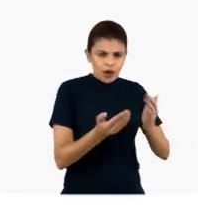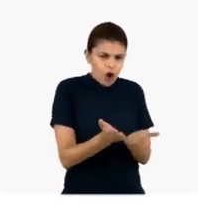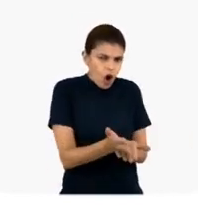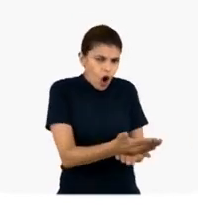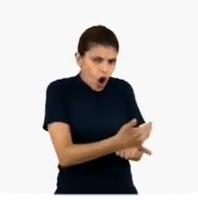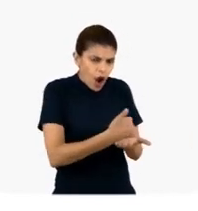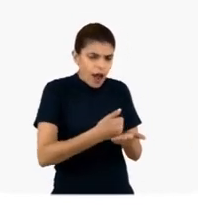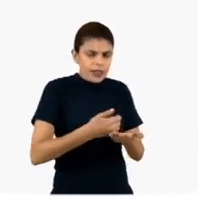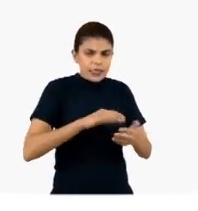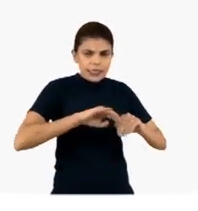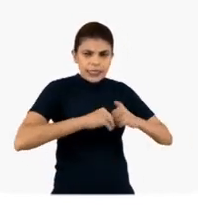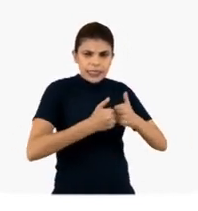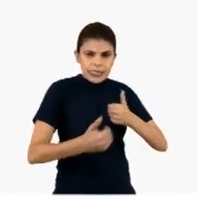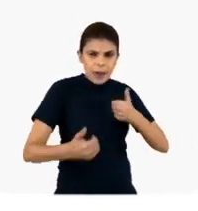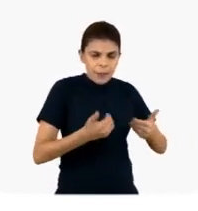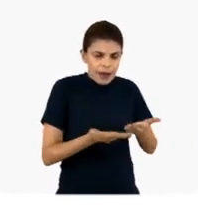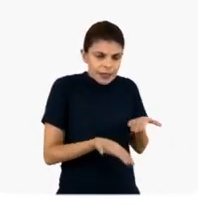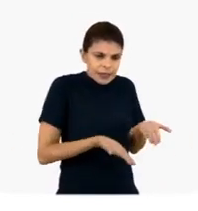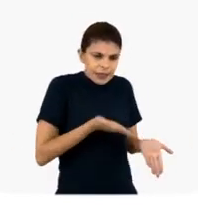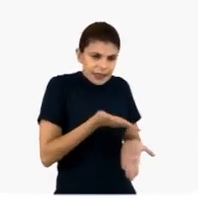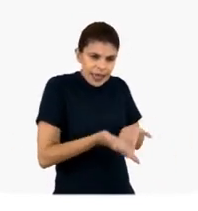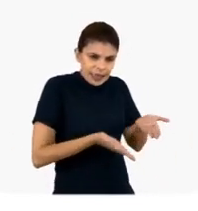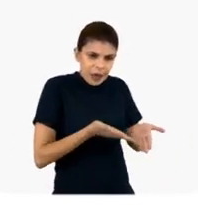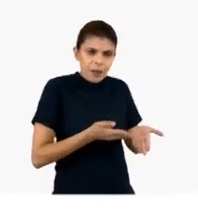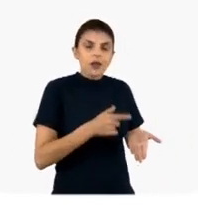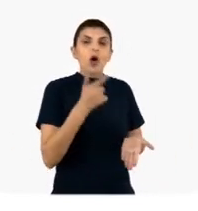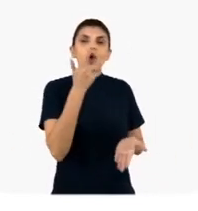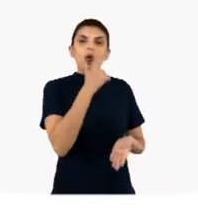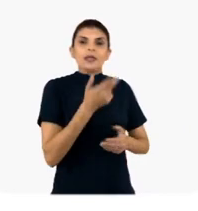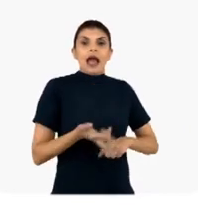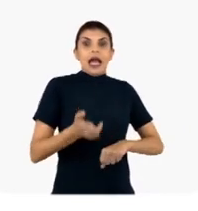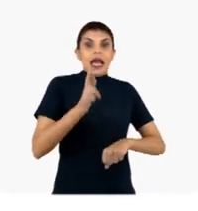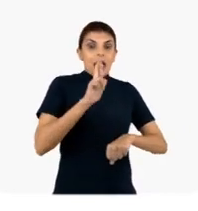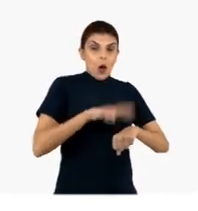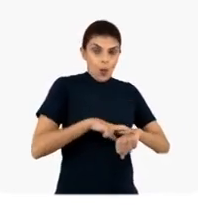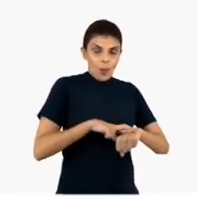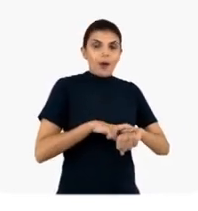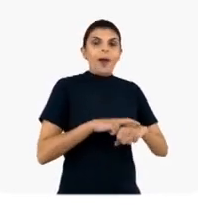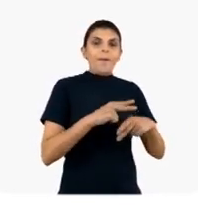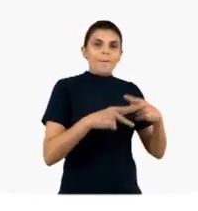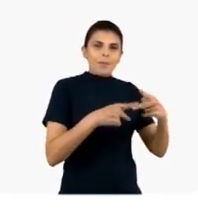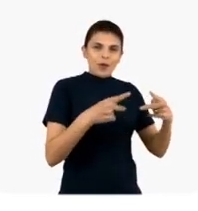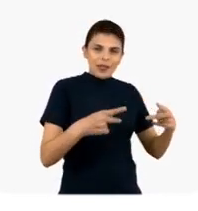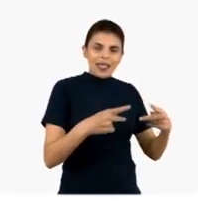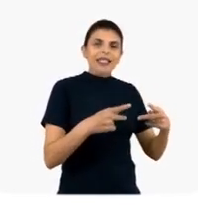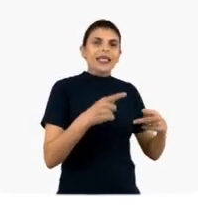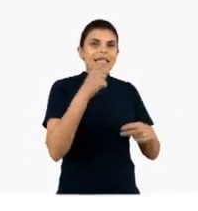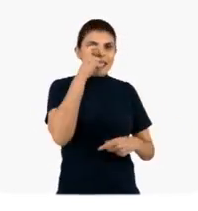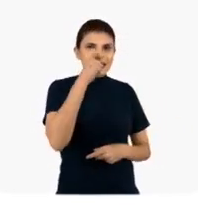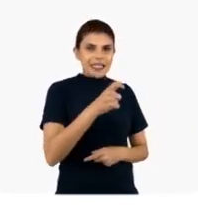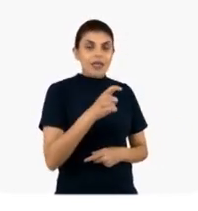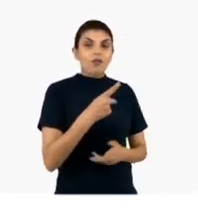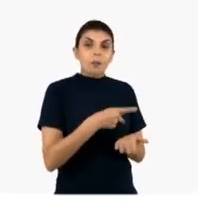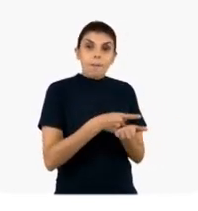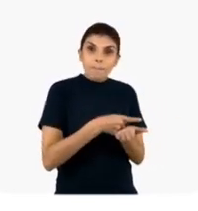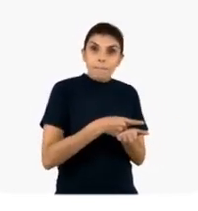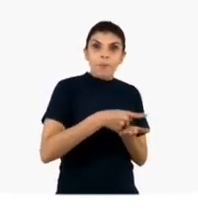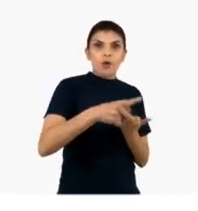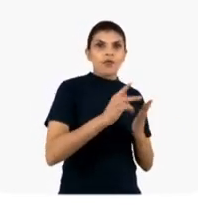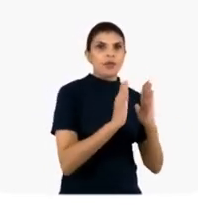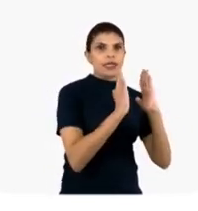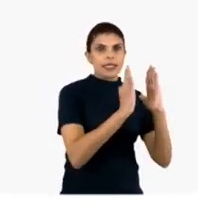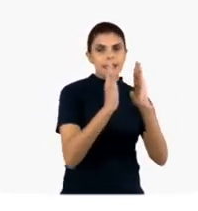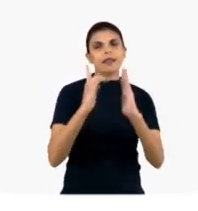vou separar e vou começar uma série de tratamentos para recuperar a proteína de interesse, que é conhecido como